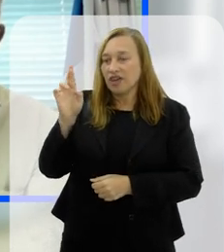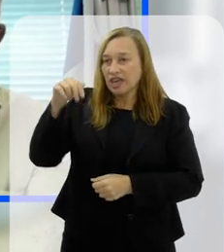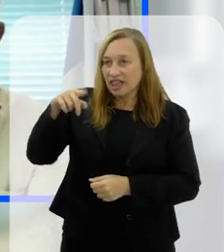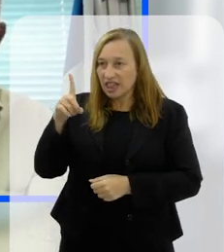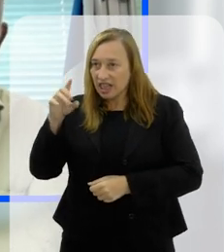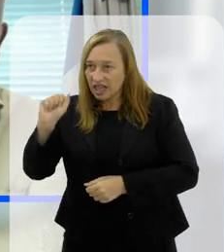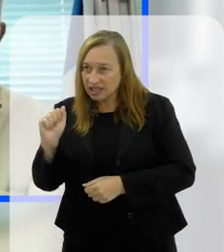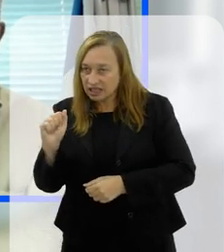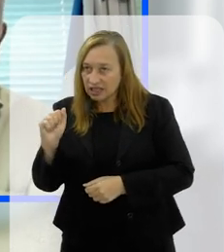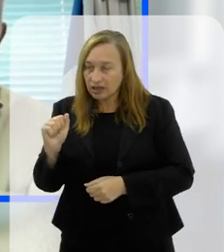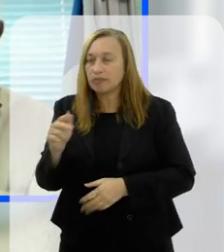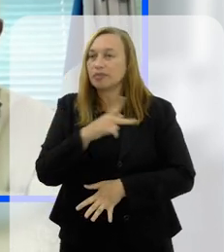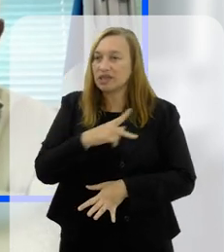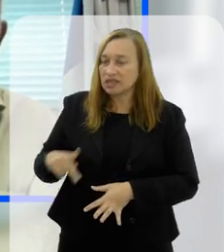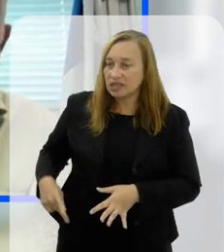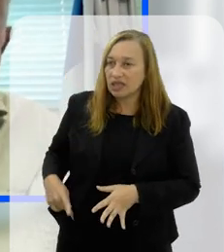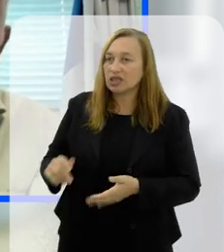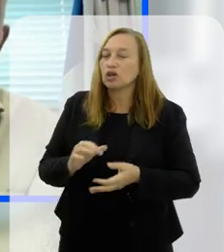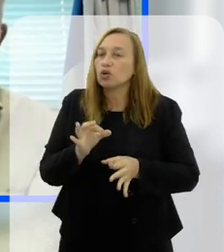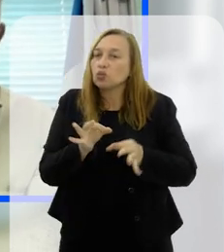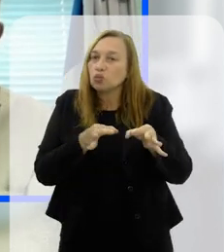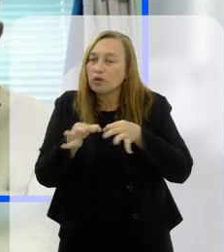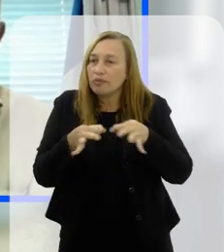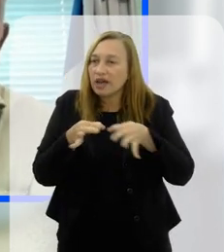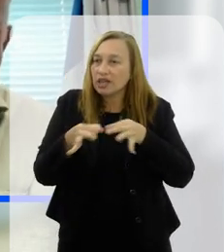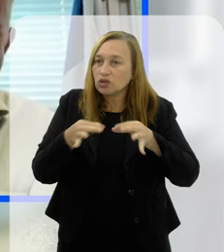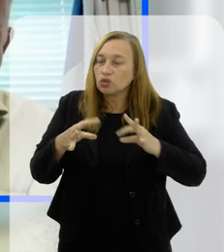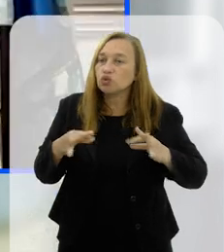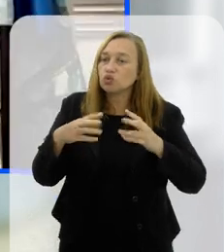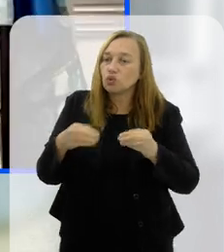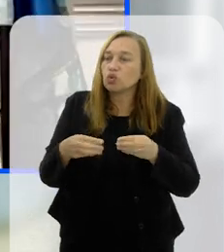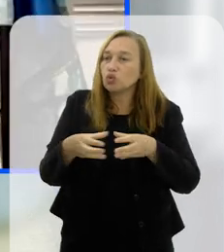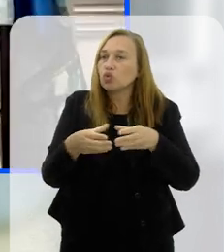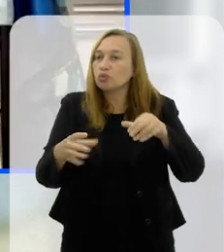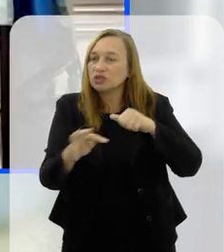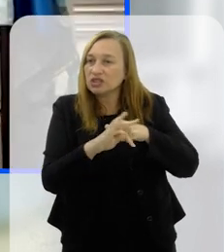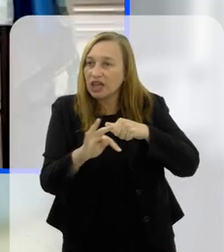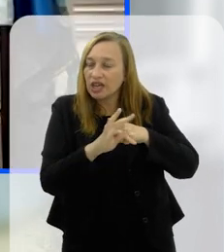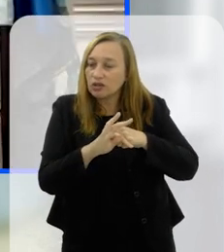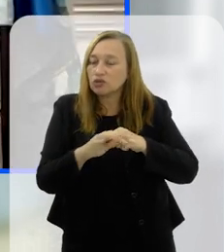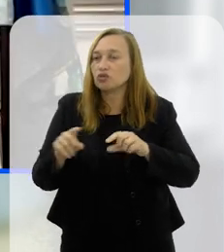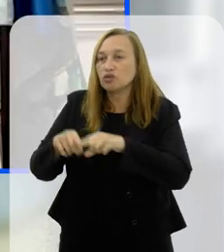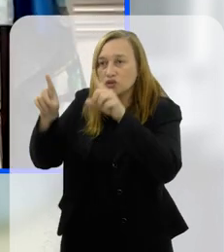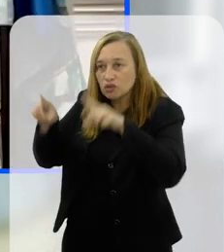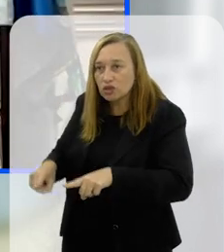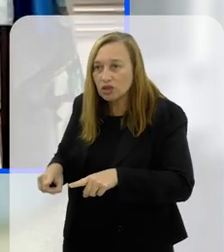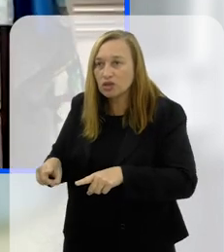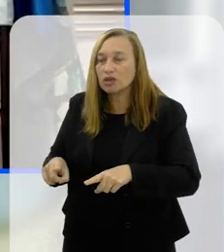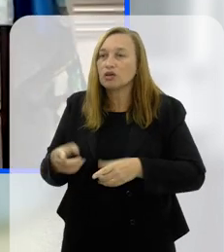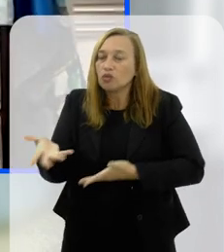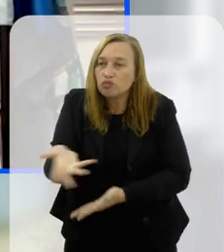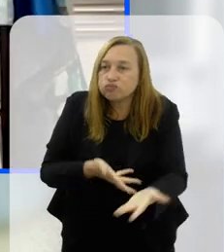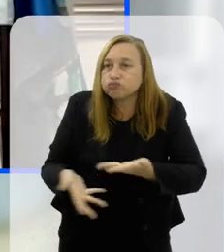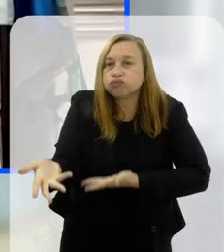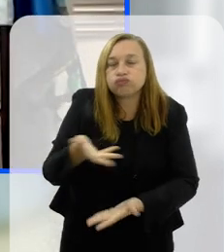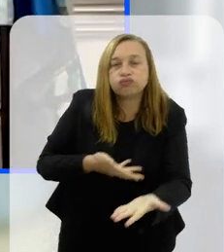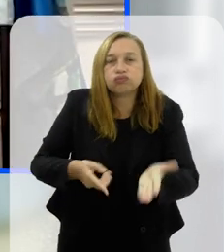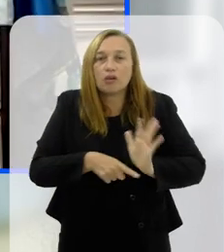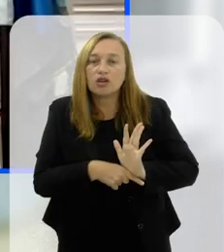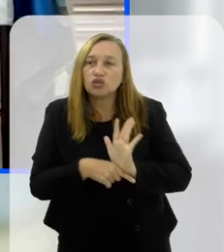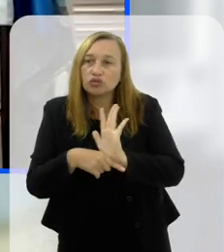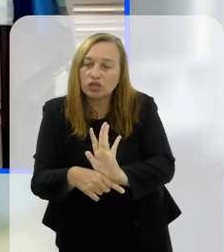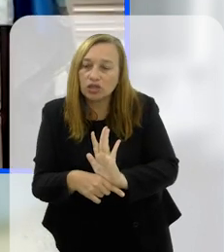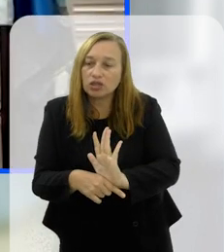grupo que ela sozinho não faz nada mas é todo todo o corpo técnico todos os funcionários tá compartilhando